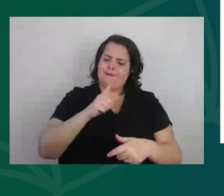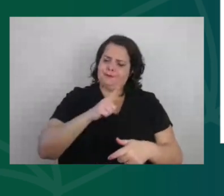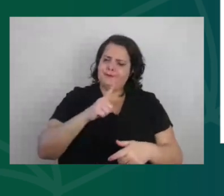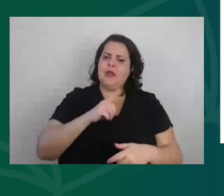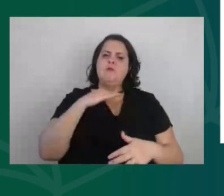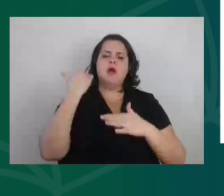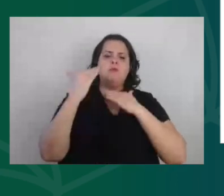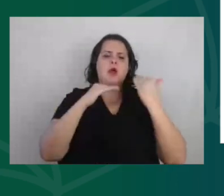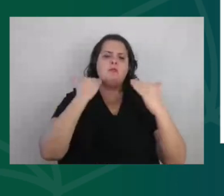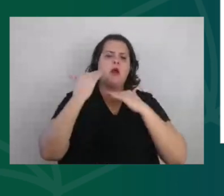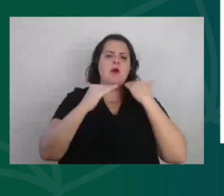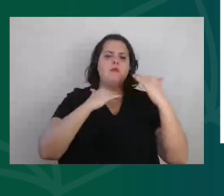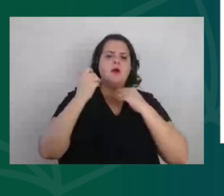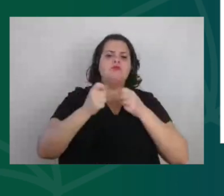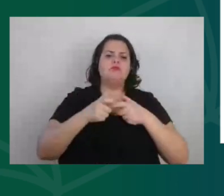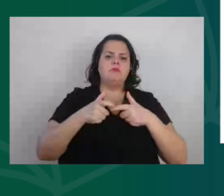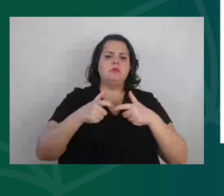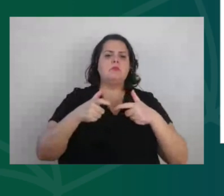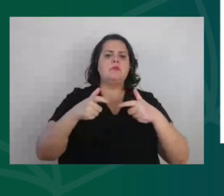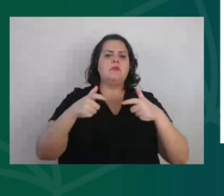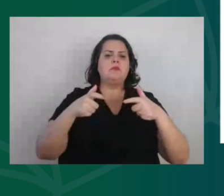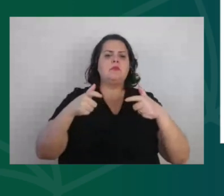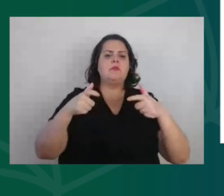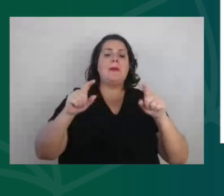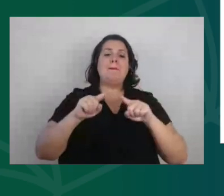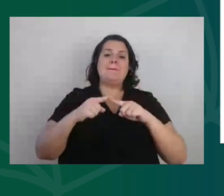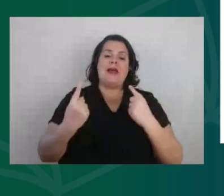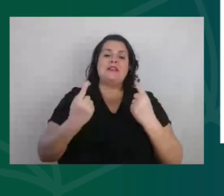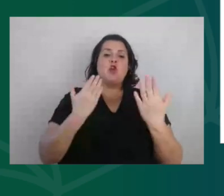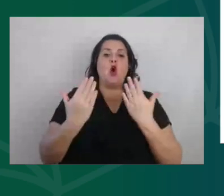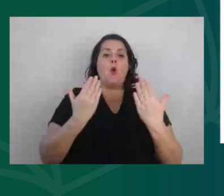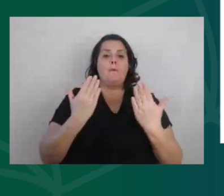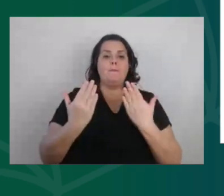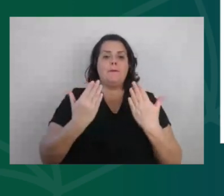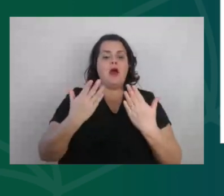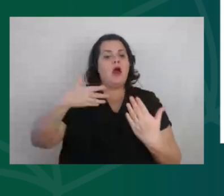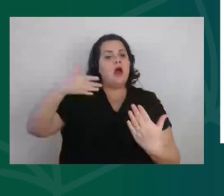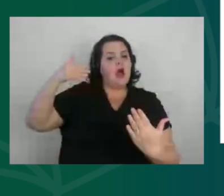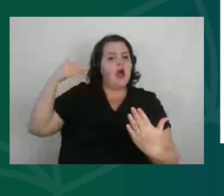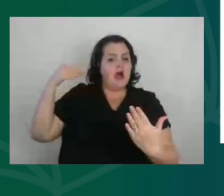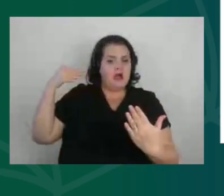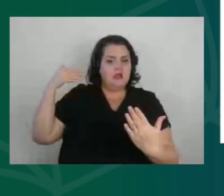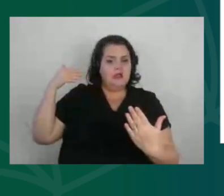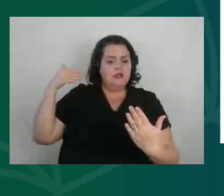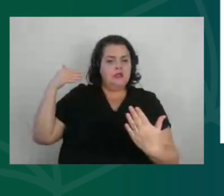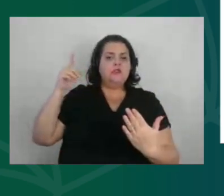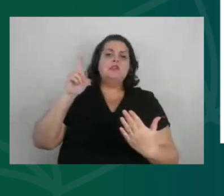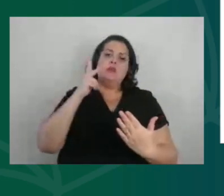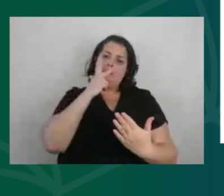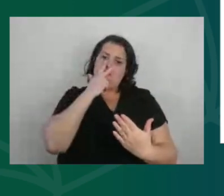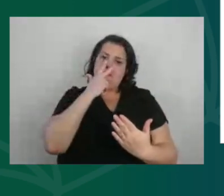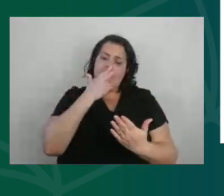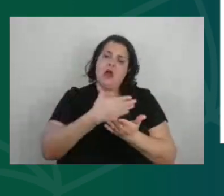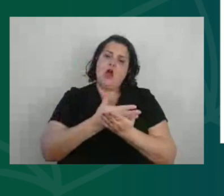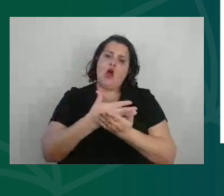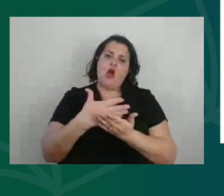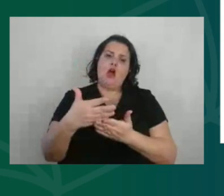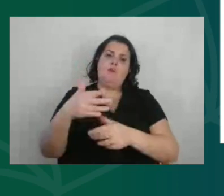crescendo, mas comparativamente você tem uma tendência de estabilização. Pode passar?